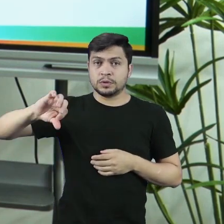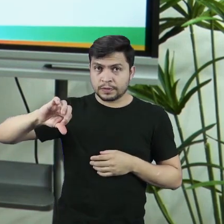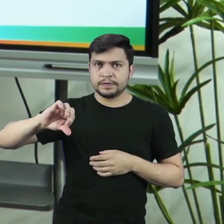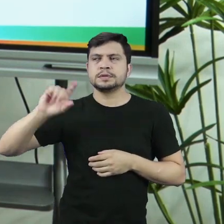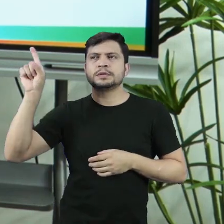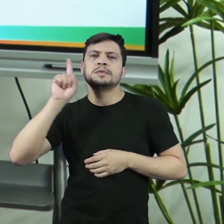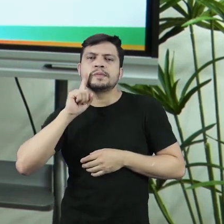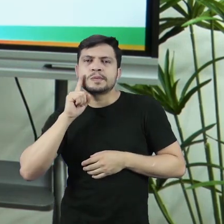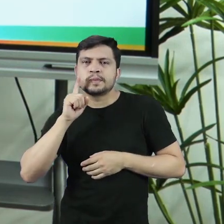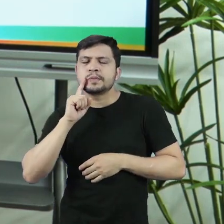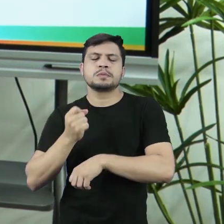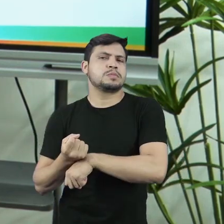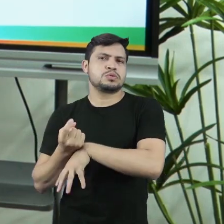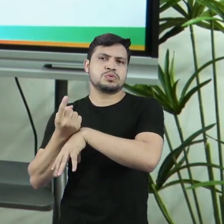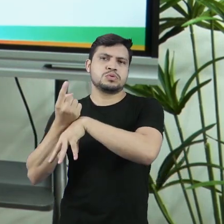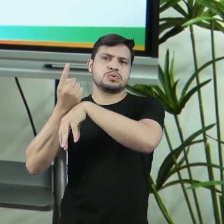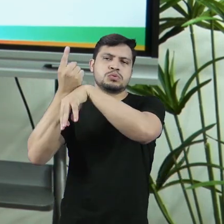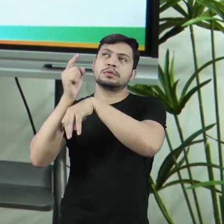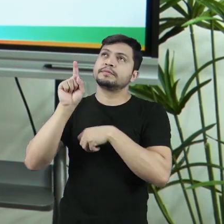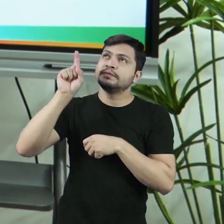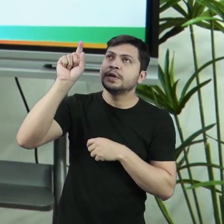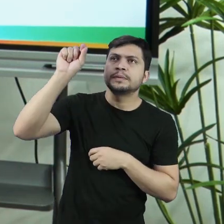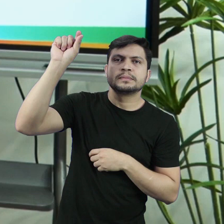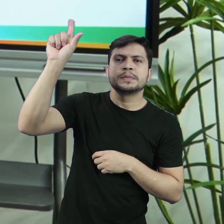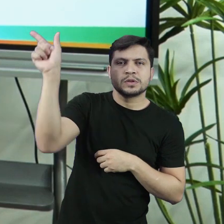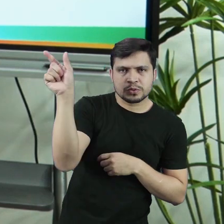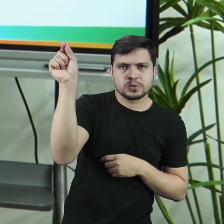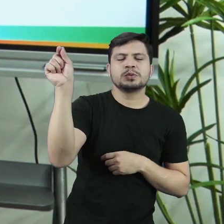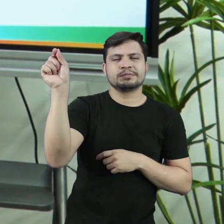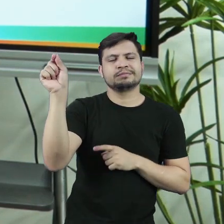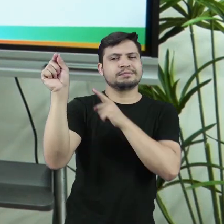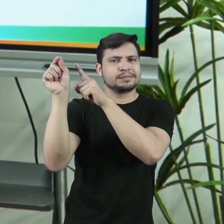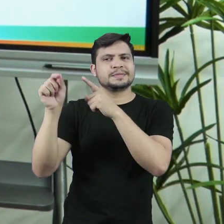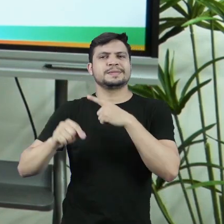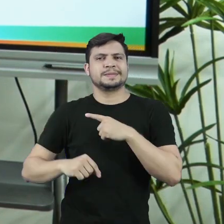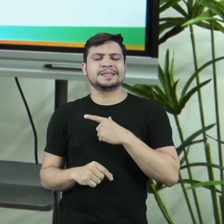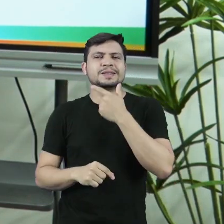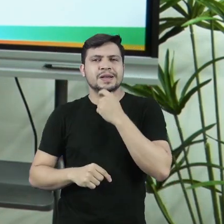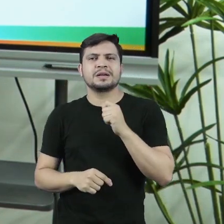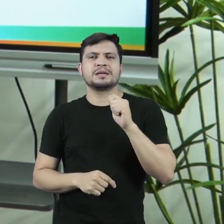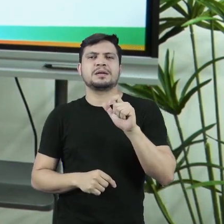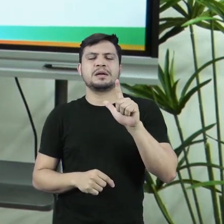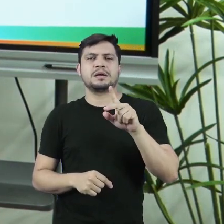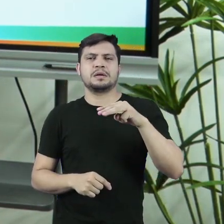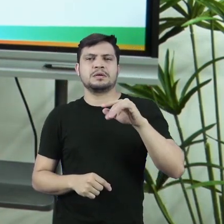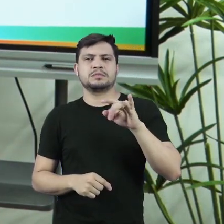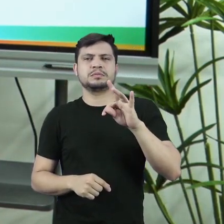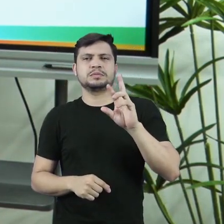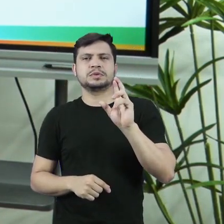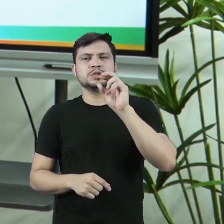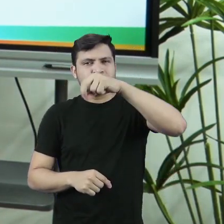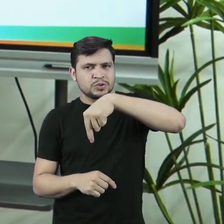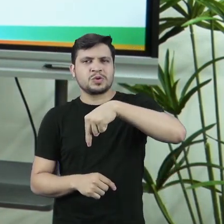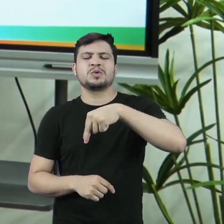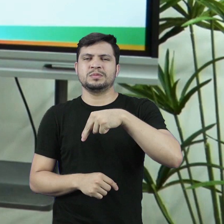Unidos, né? A chegada do Neil Armstrong lá, o primeiro passo para o homem, um grande passo para a humanidade, a famosa frase que o astronauta americano